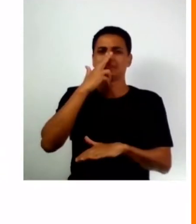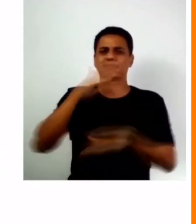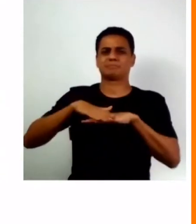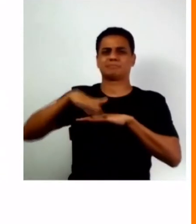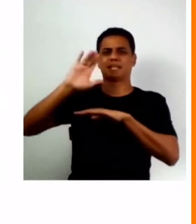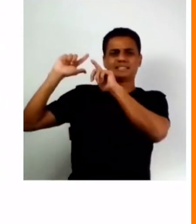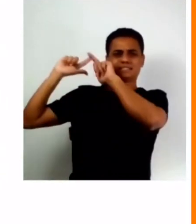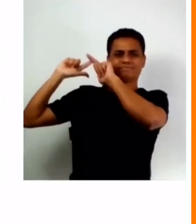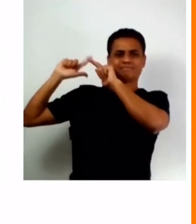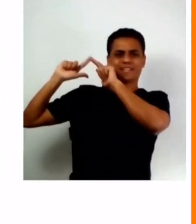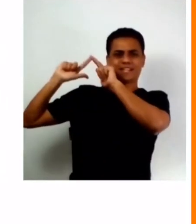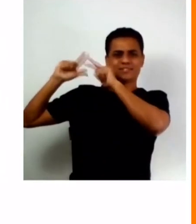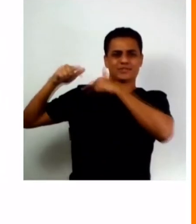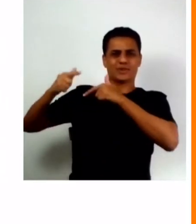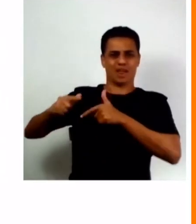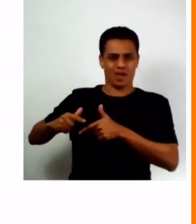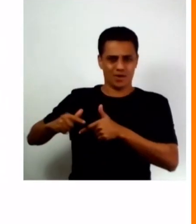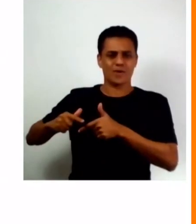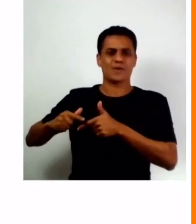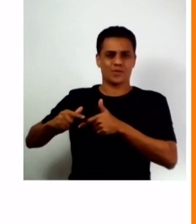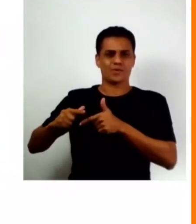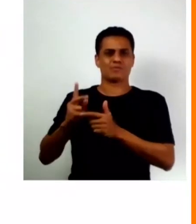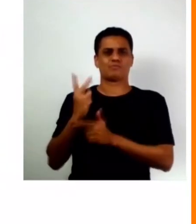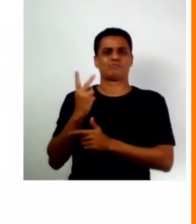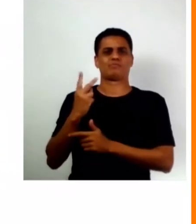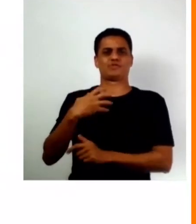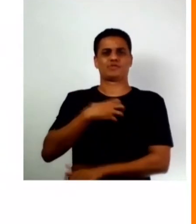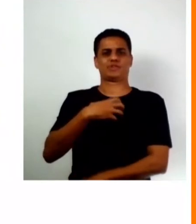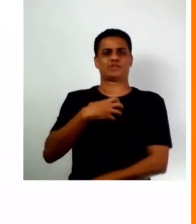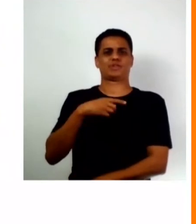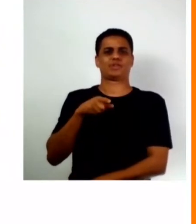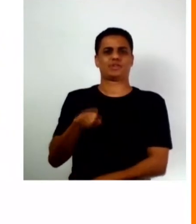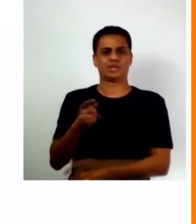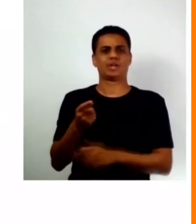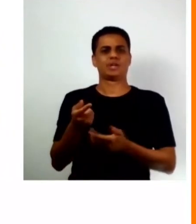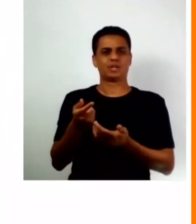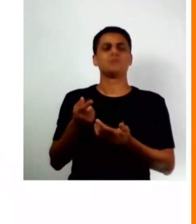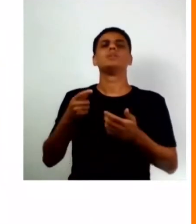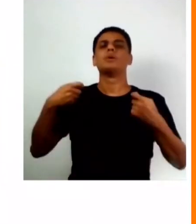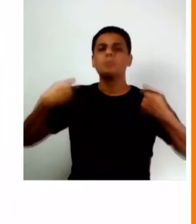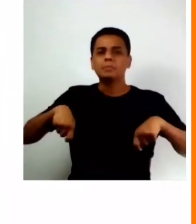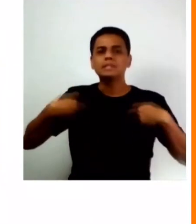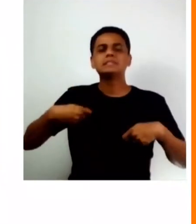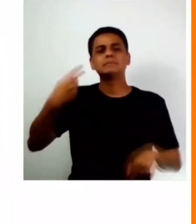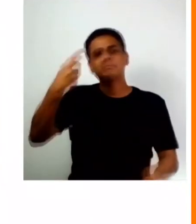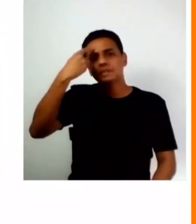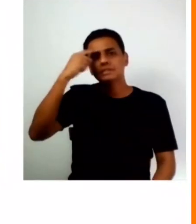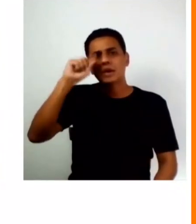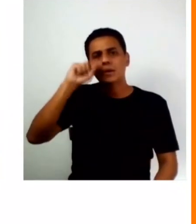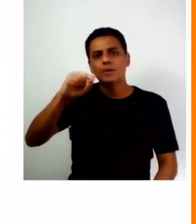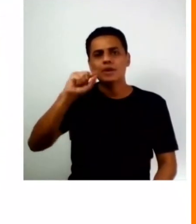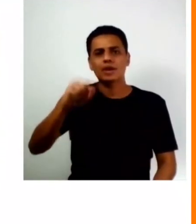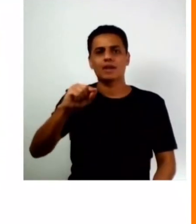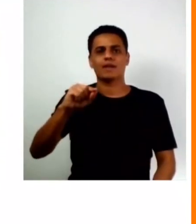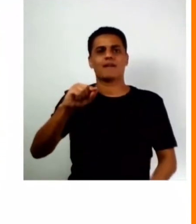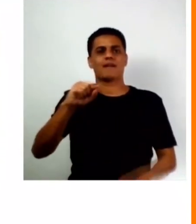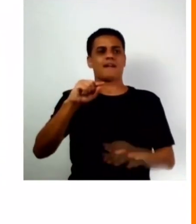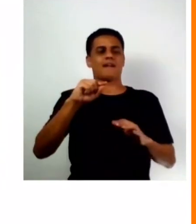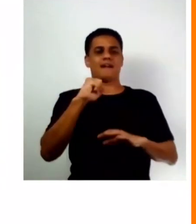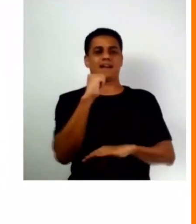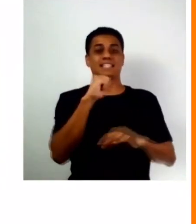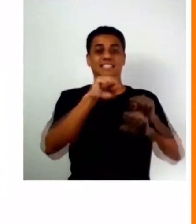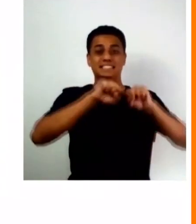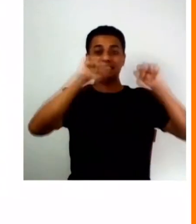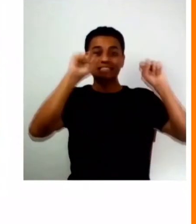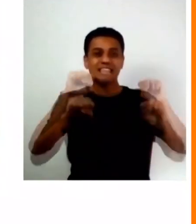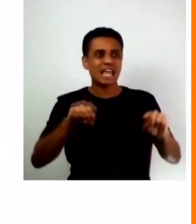sostenibilidade é conservar todo o ecosistema biológico que temos e mirar que non alterar este ecosistema.